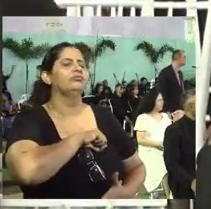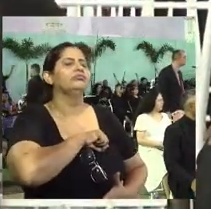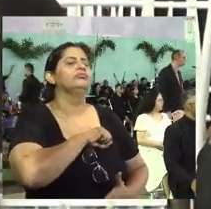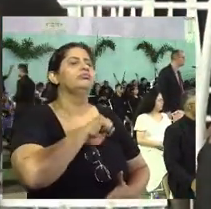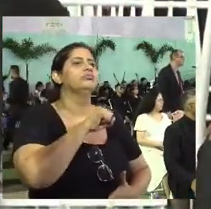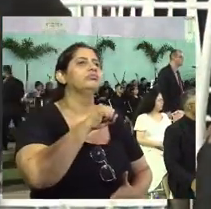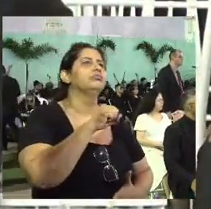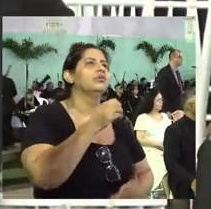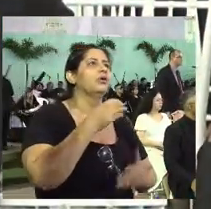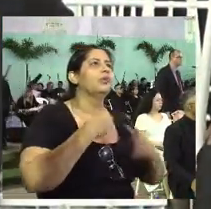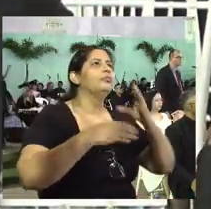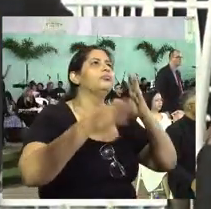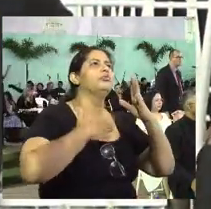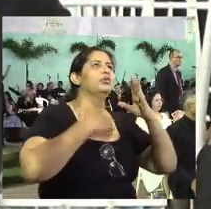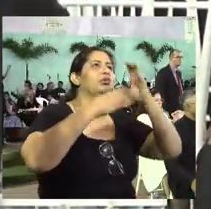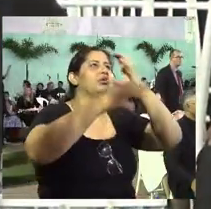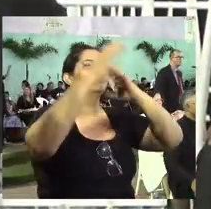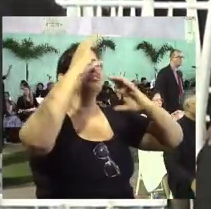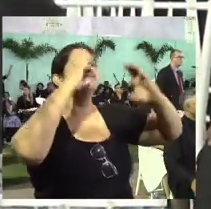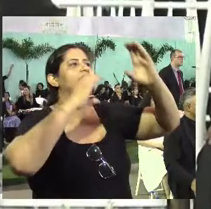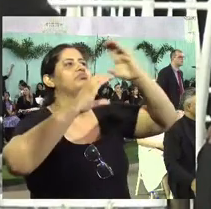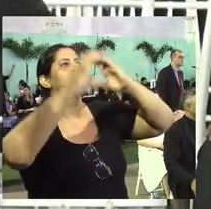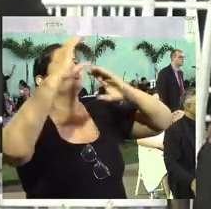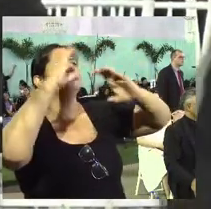e a canção